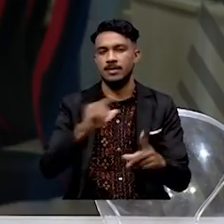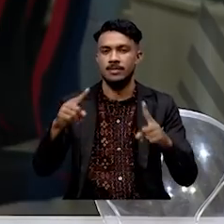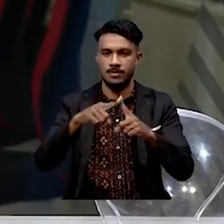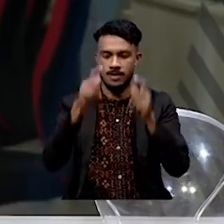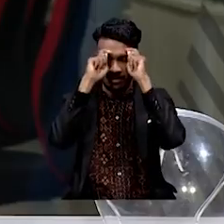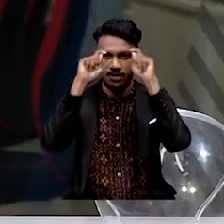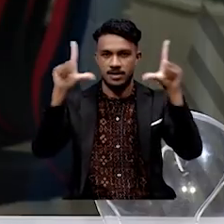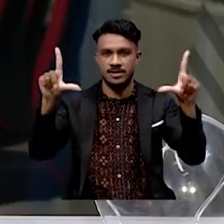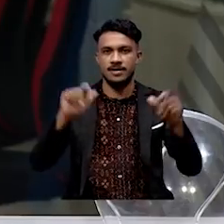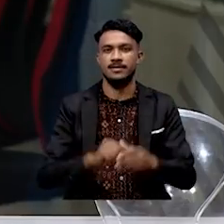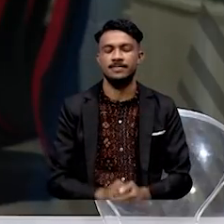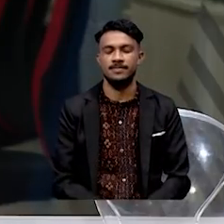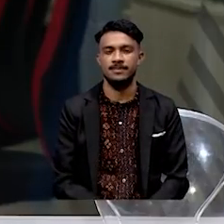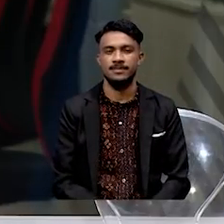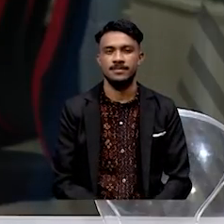Timor-Leste.